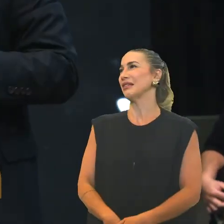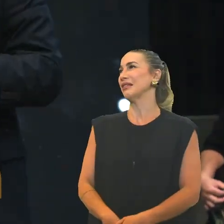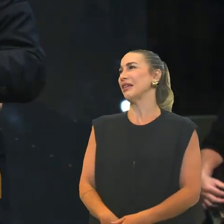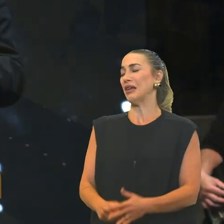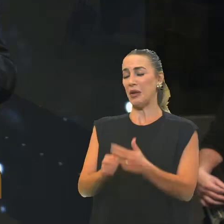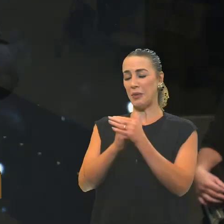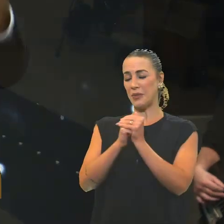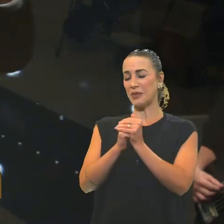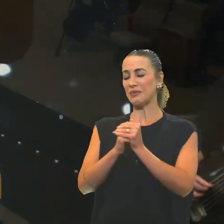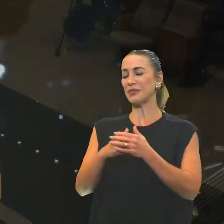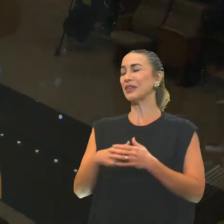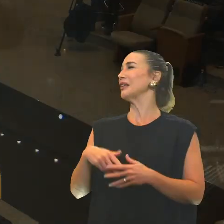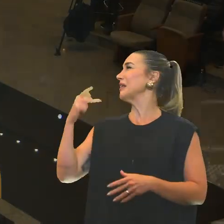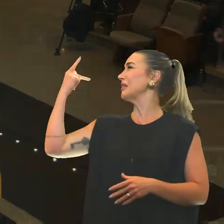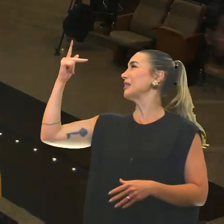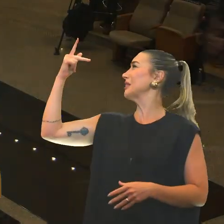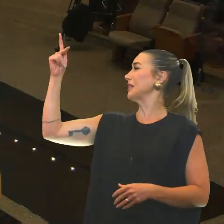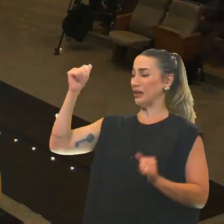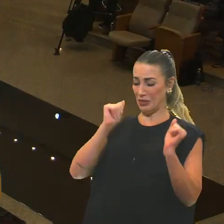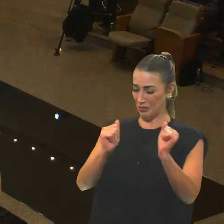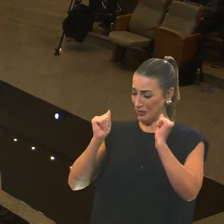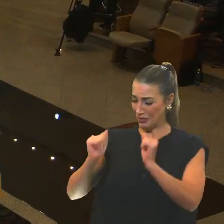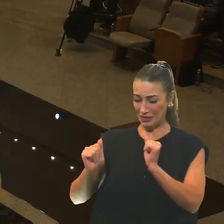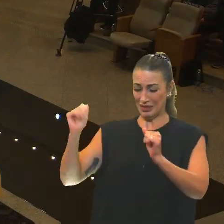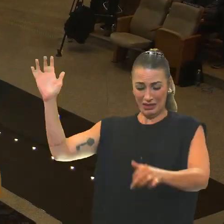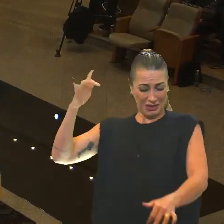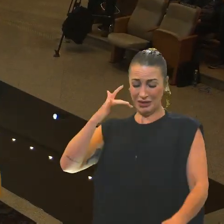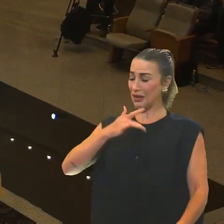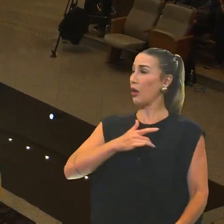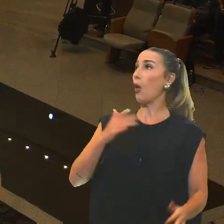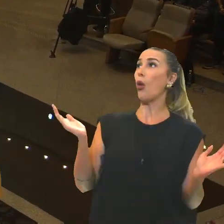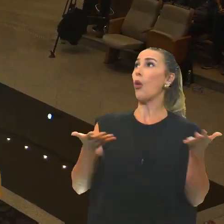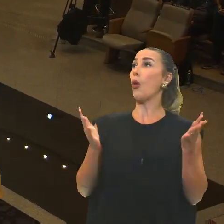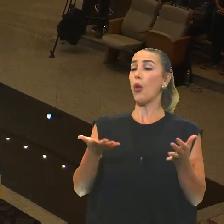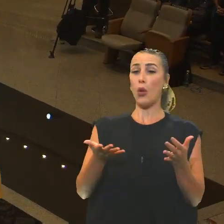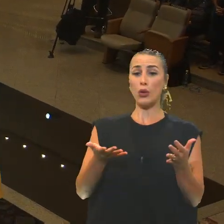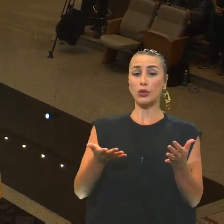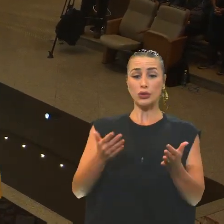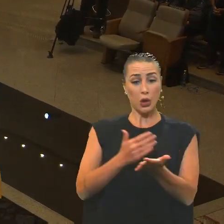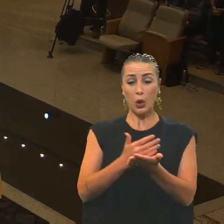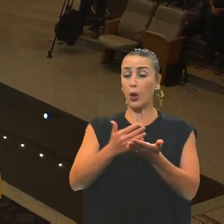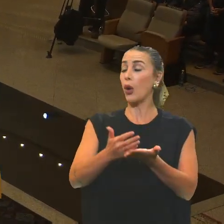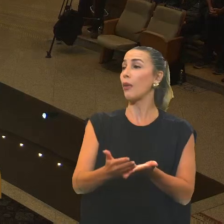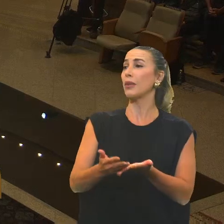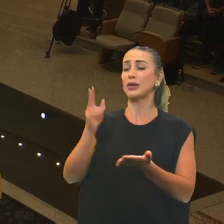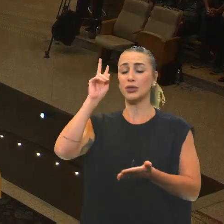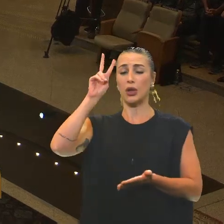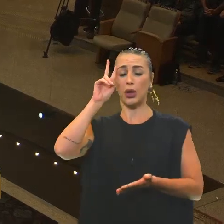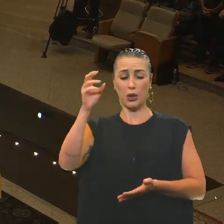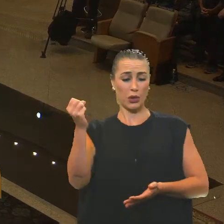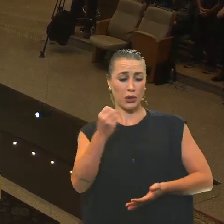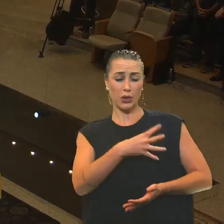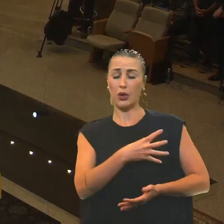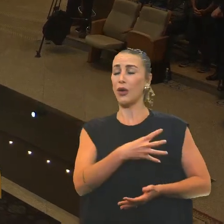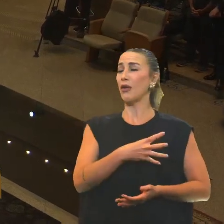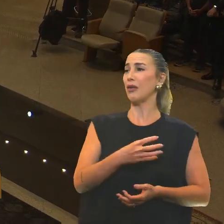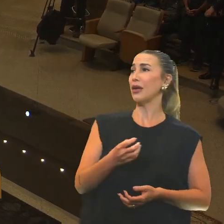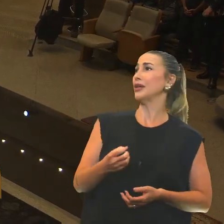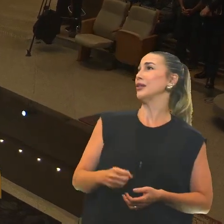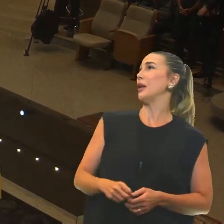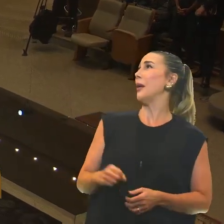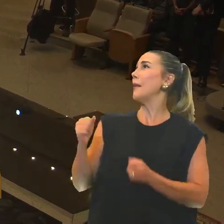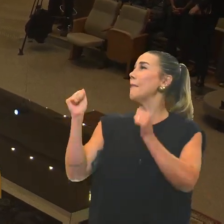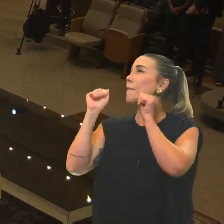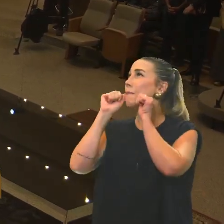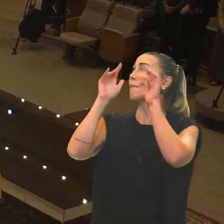nos alcança. Hoje começa uma nova história. Deus, história de salvação, história de graça, história de bênção. Então agora